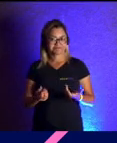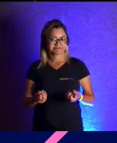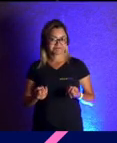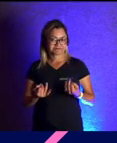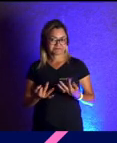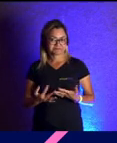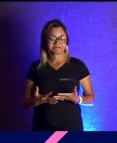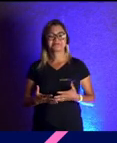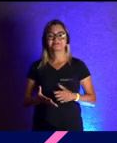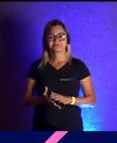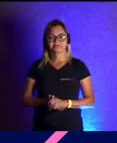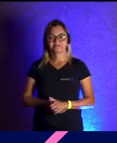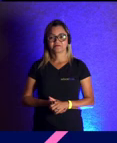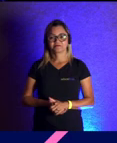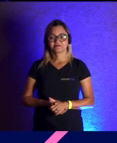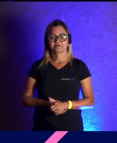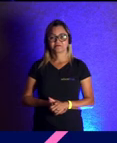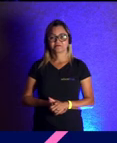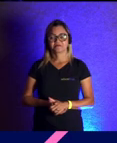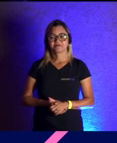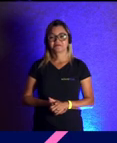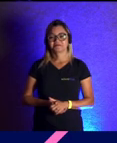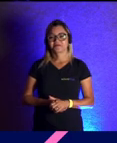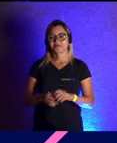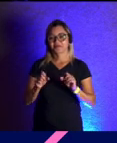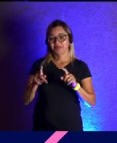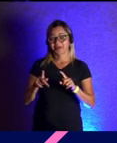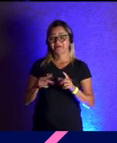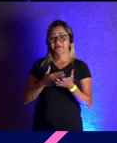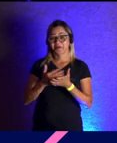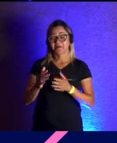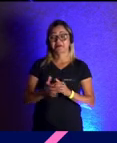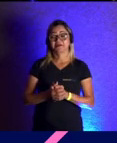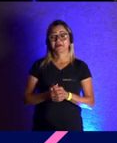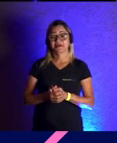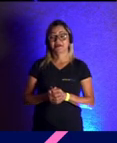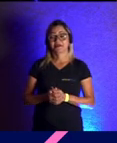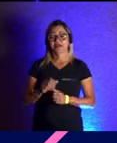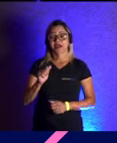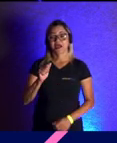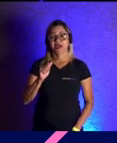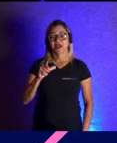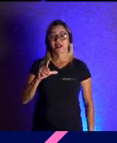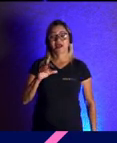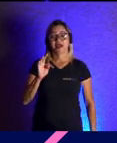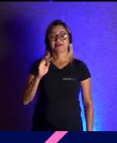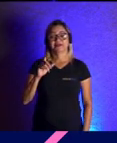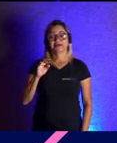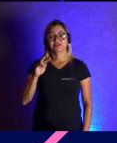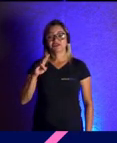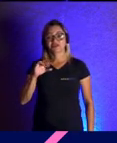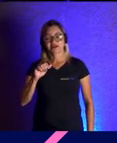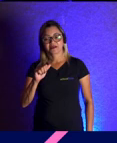informações. Por essa última, em Atlantic Council, porque eu tenho uma parte da Atlantic Council que